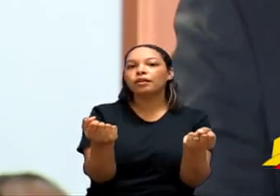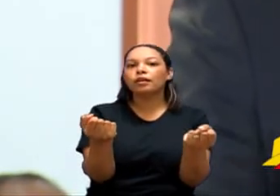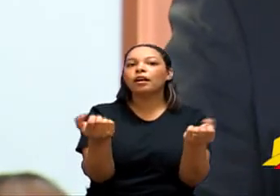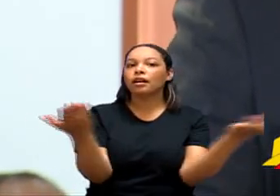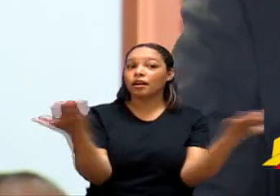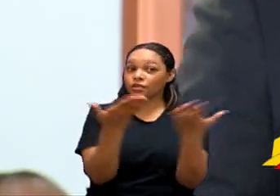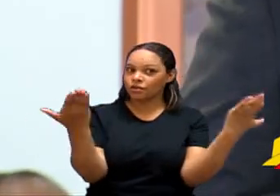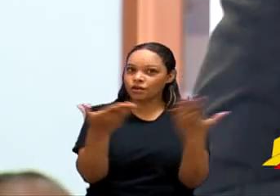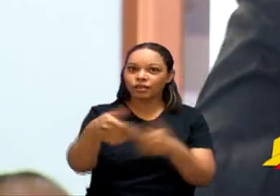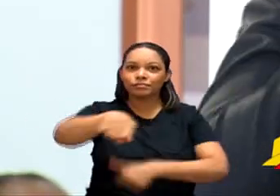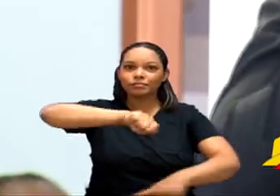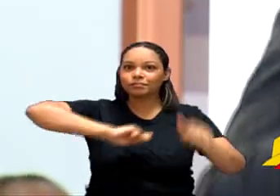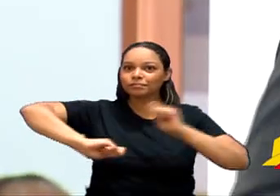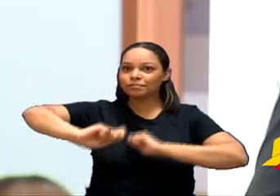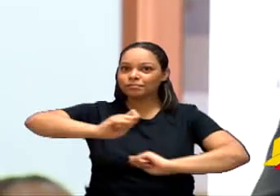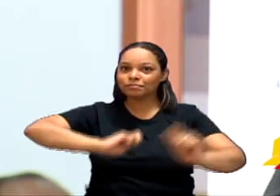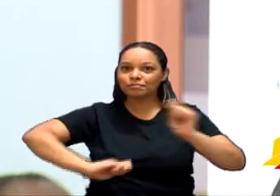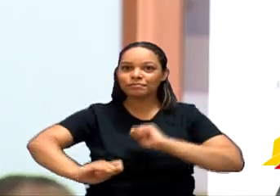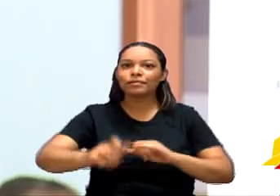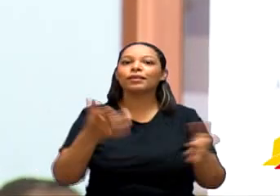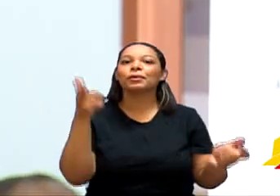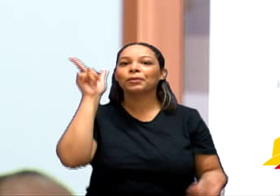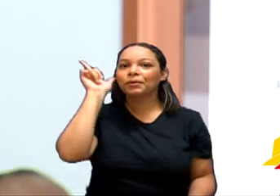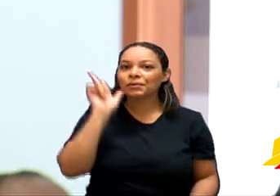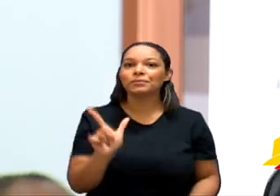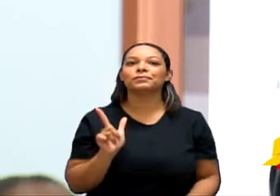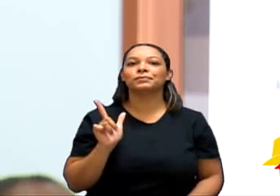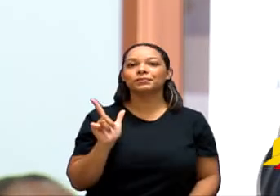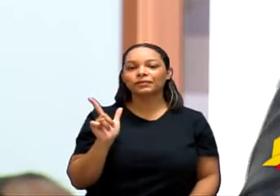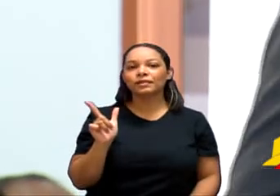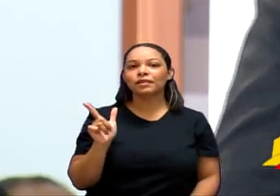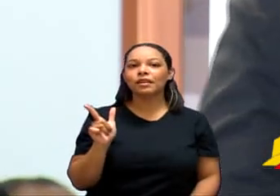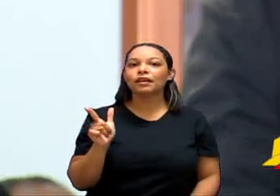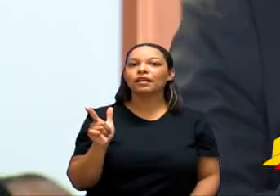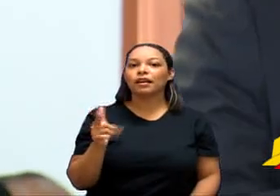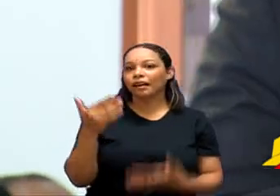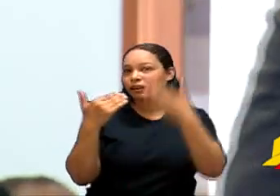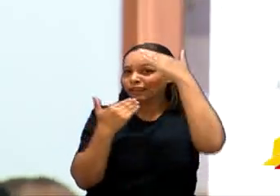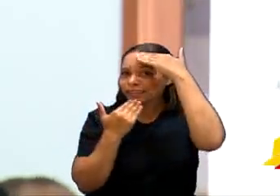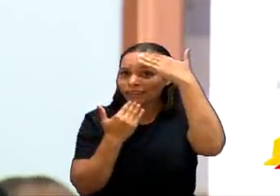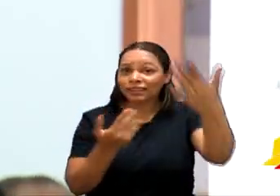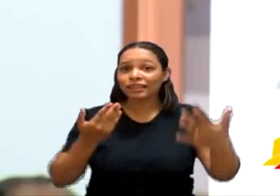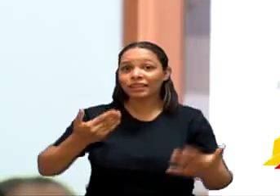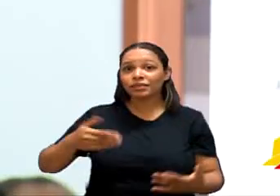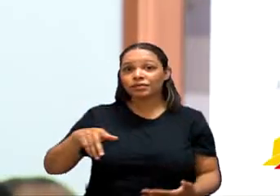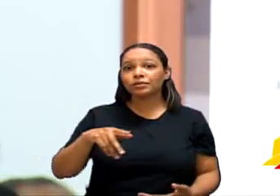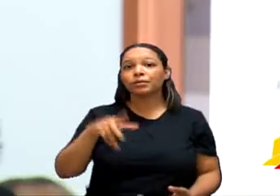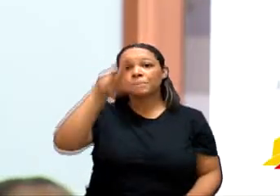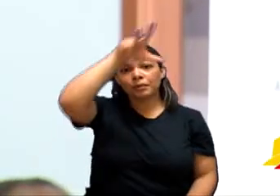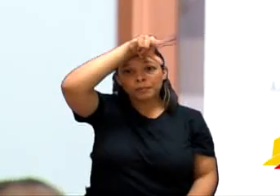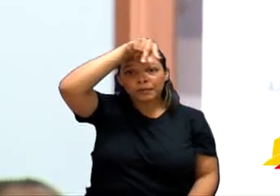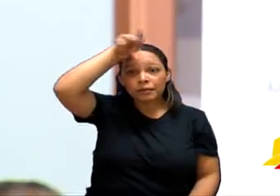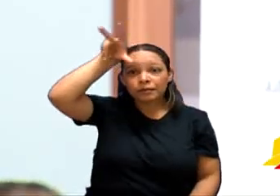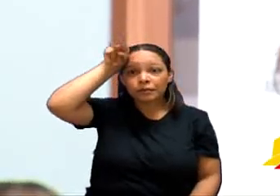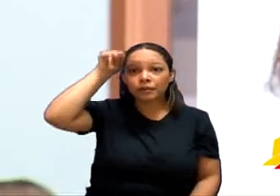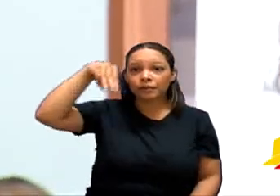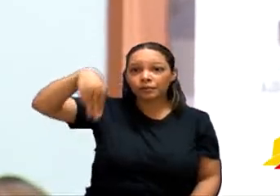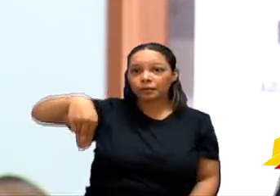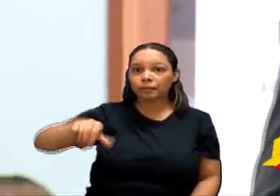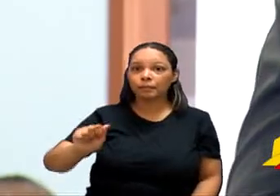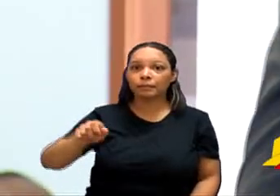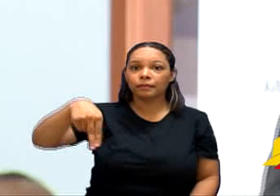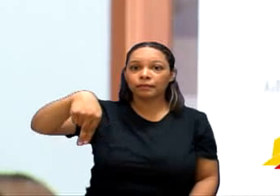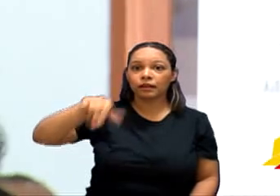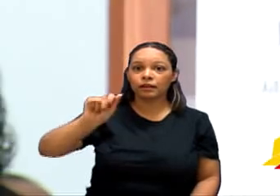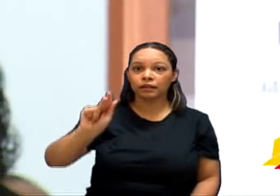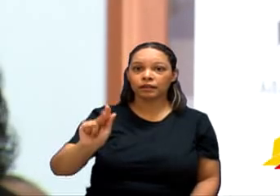economia. E eu agradeço o prefeito Manga, que dando essa documentação, não vai poder ser outra coisa. Ele não vai poder